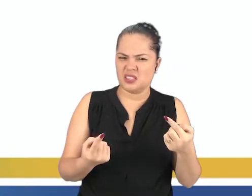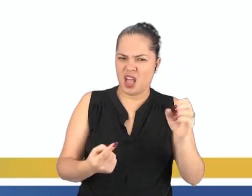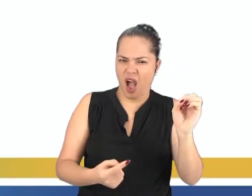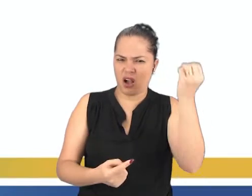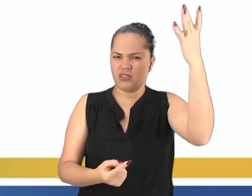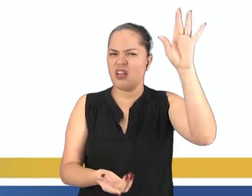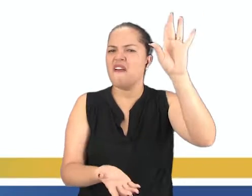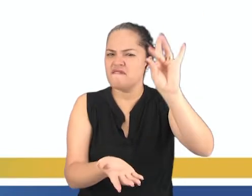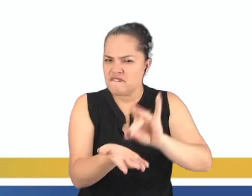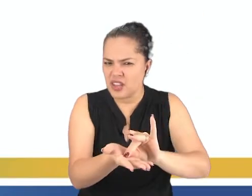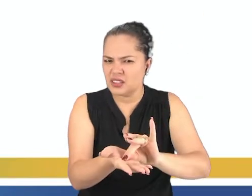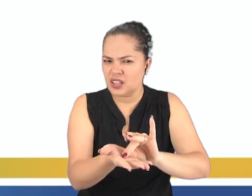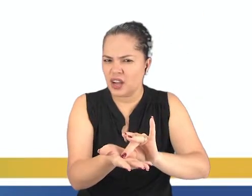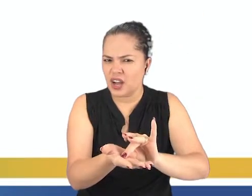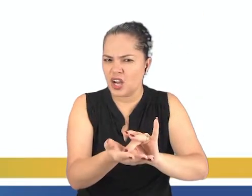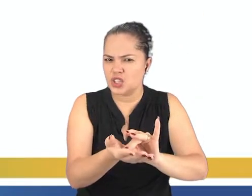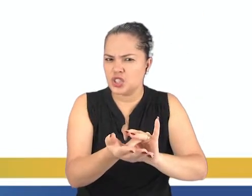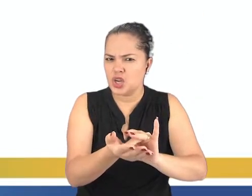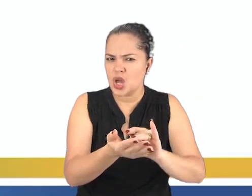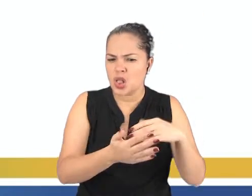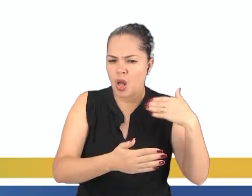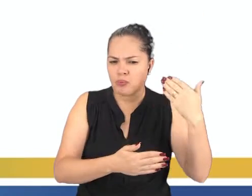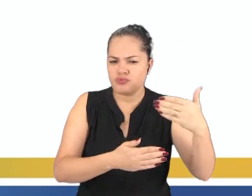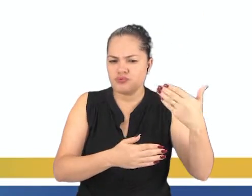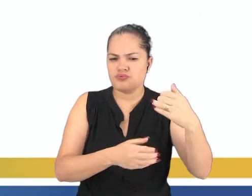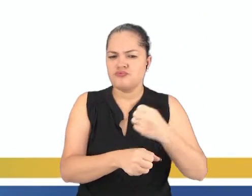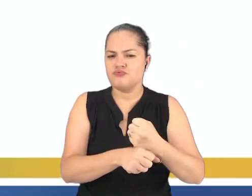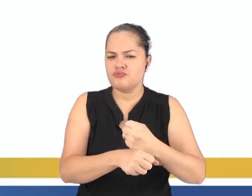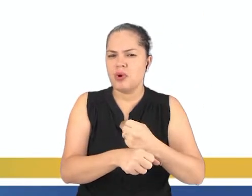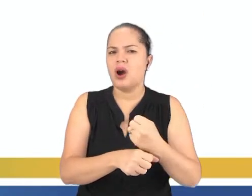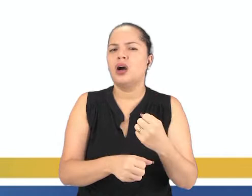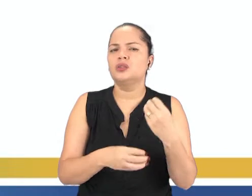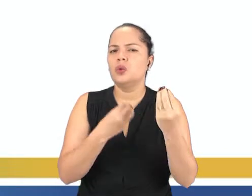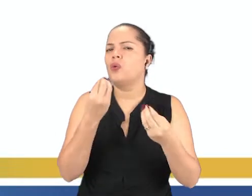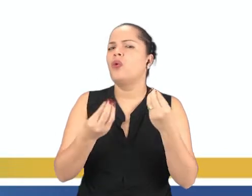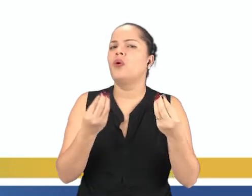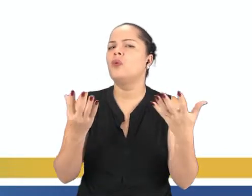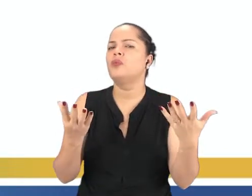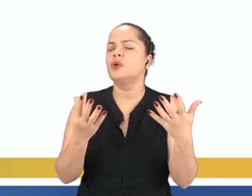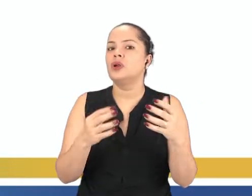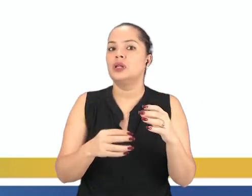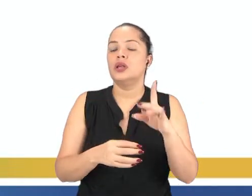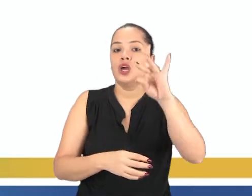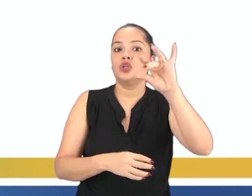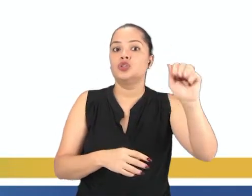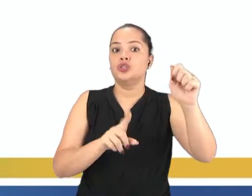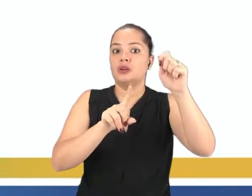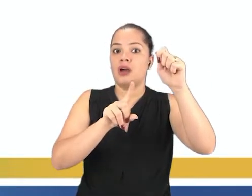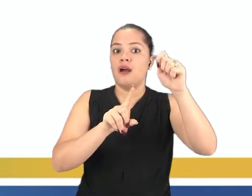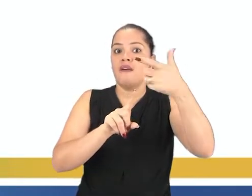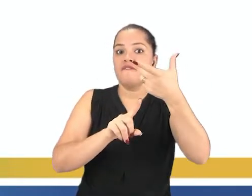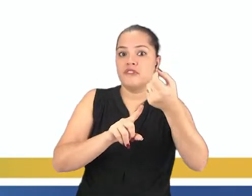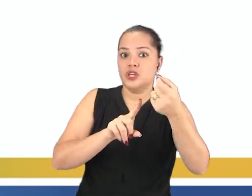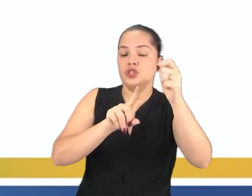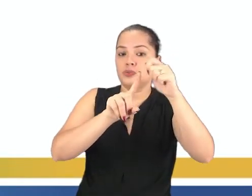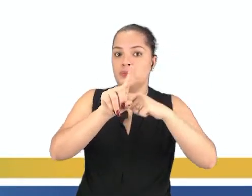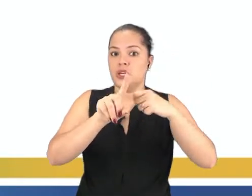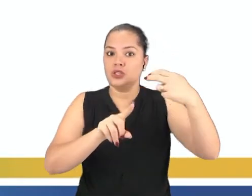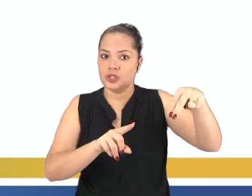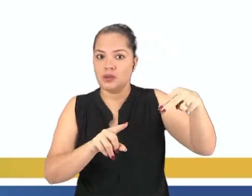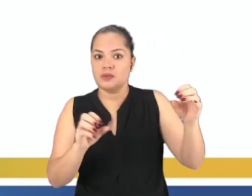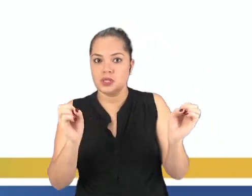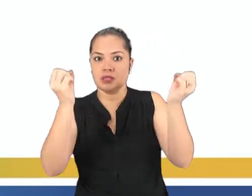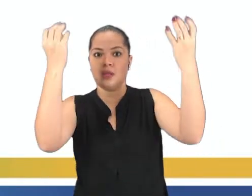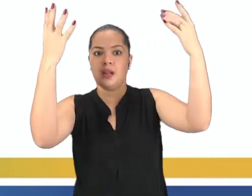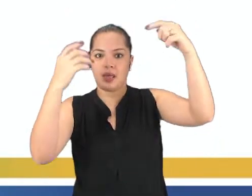verdade? E no resto do ano, como fica? Em 20 de novembro, celebra-se o Dia da Consciência Negra no Brasil. A data